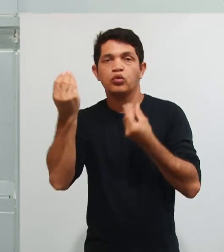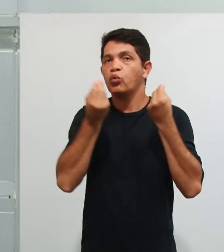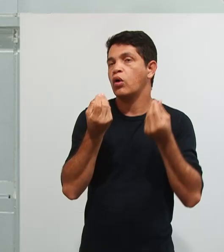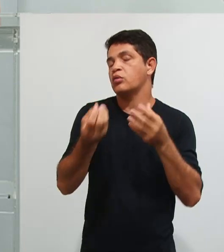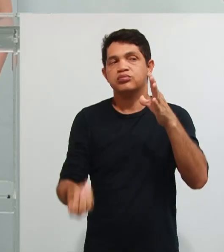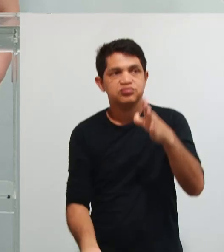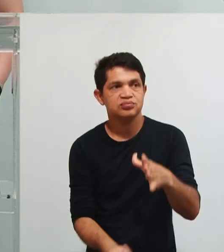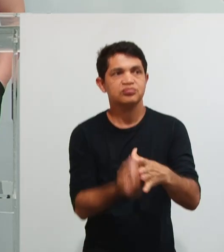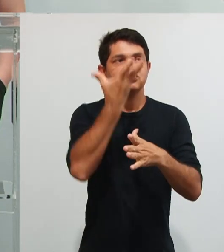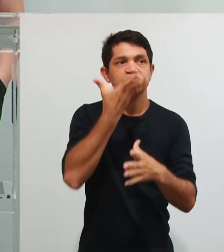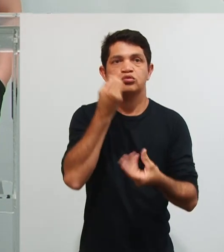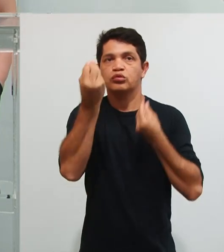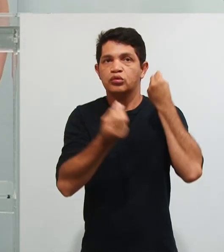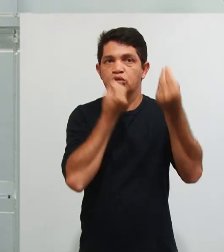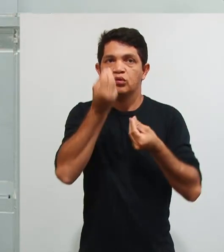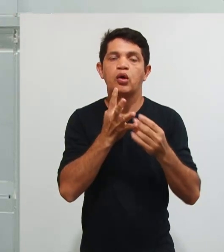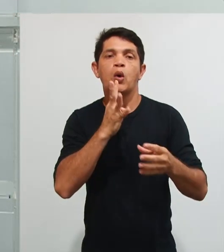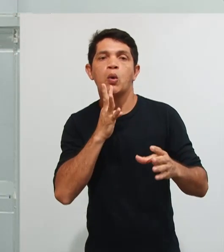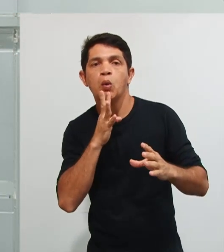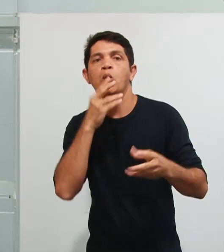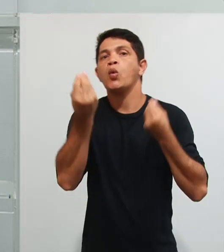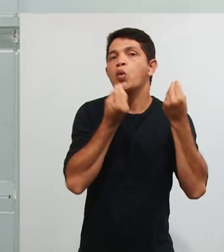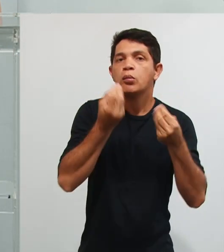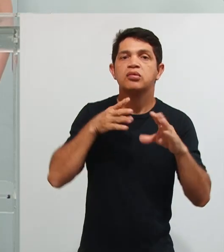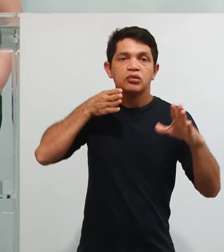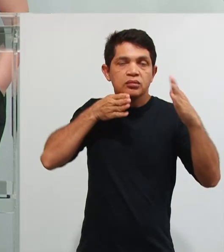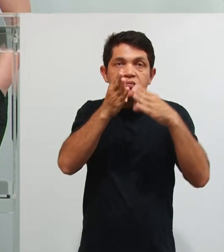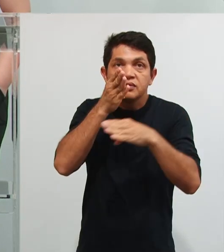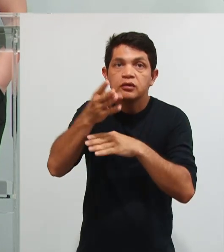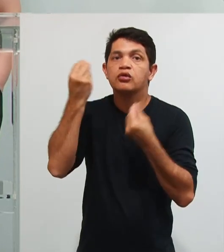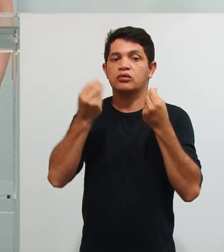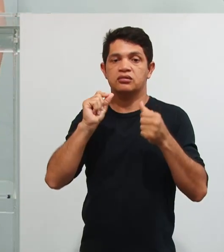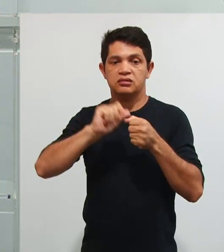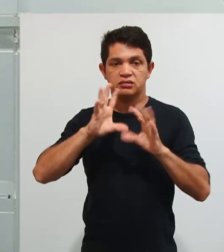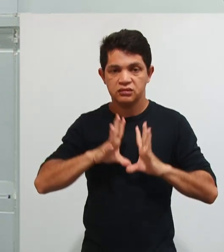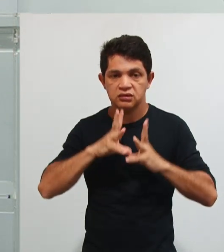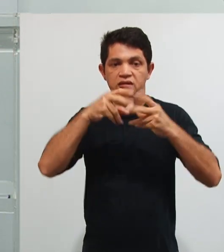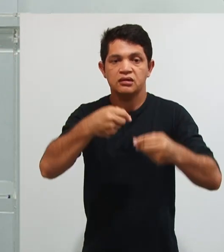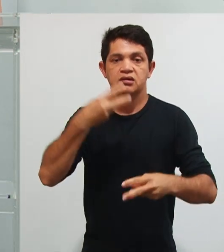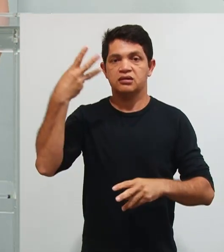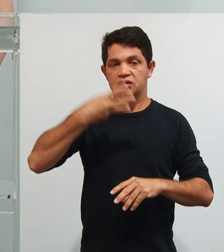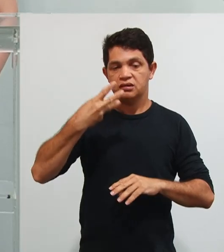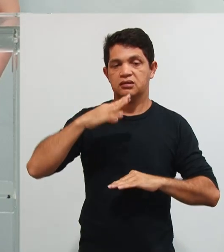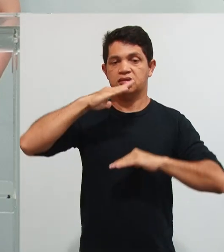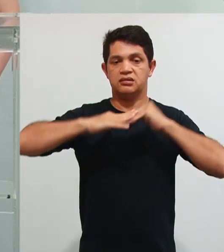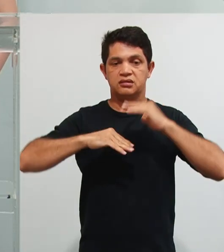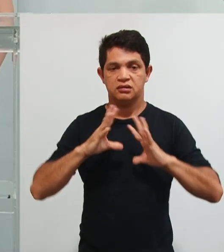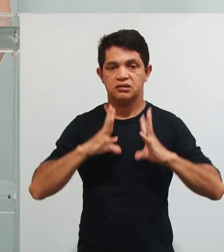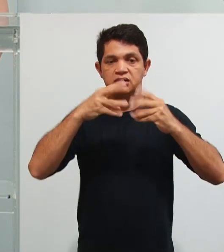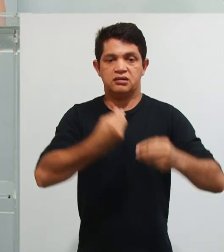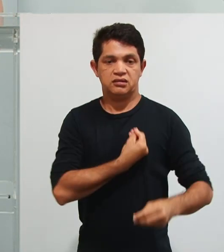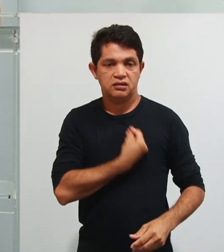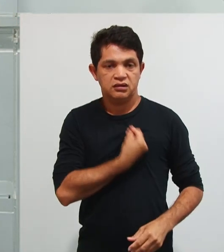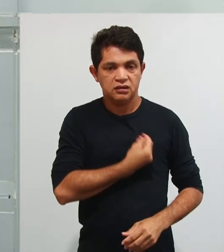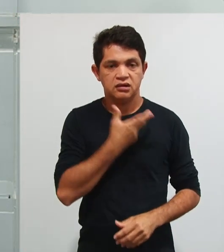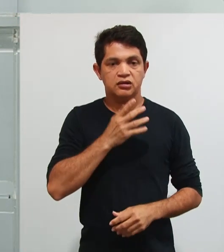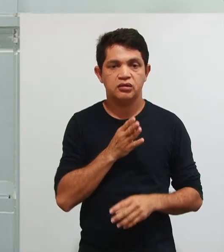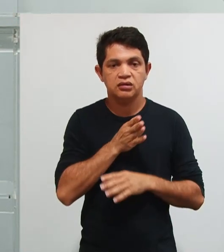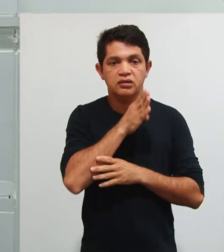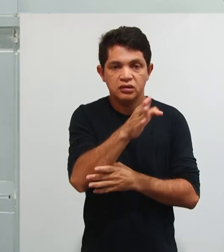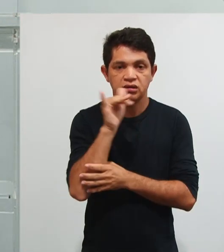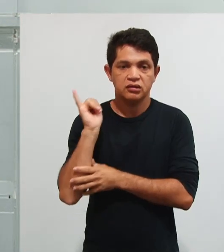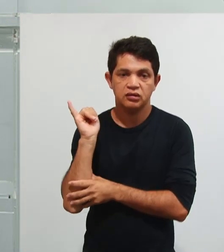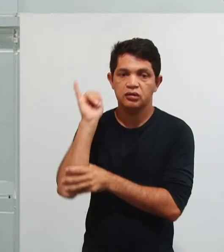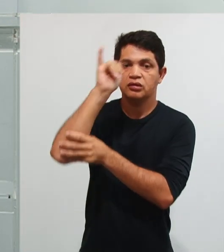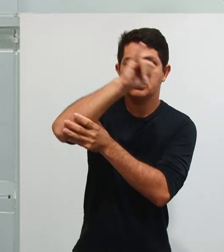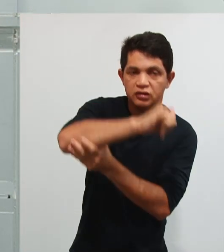irei fazer, qual momento terei que estar no aeroporto. Perceba que para pegar um avião e